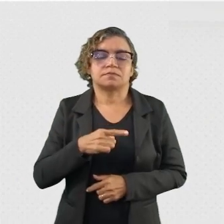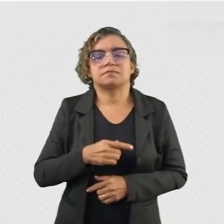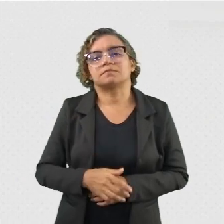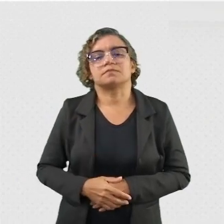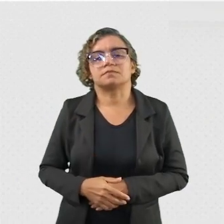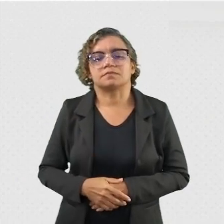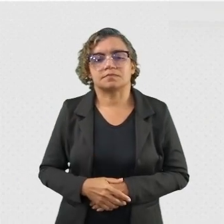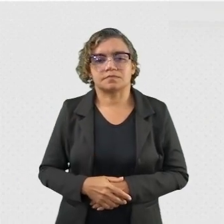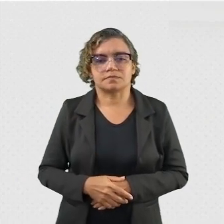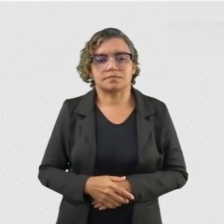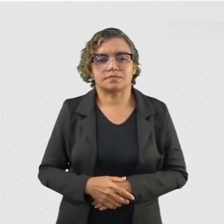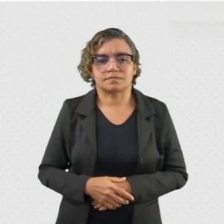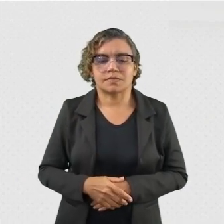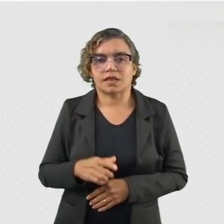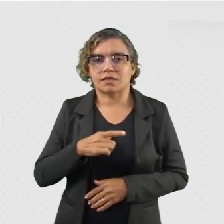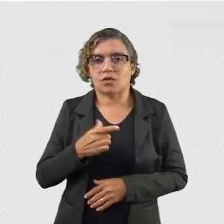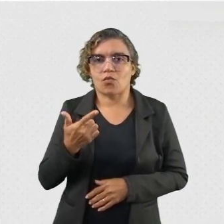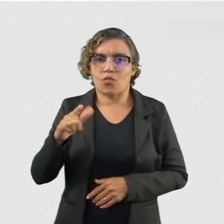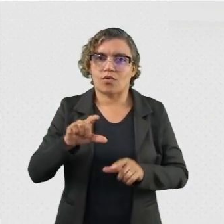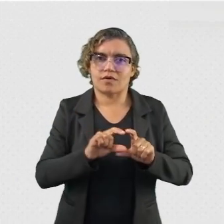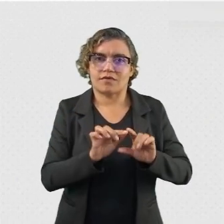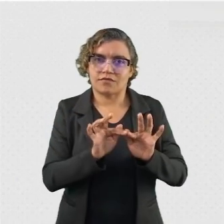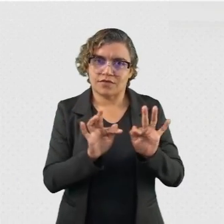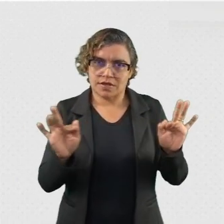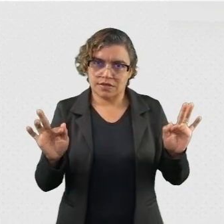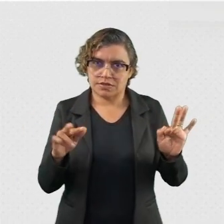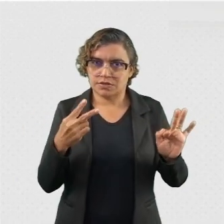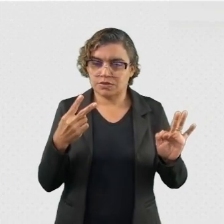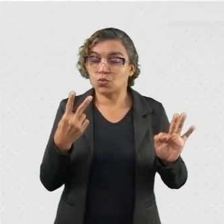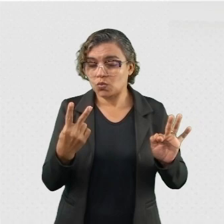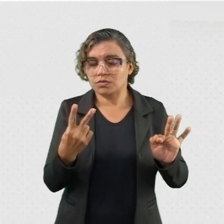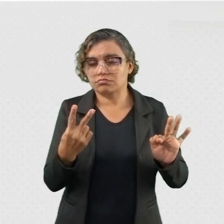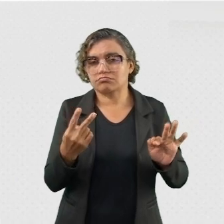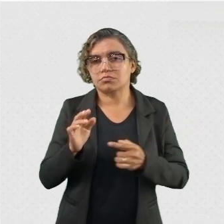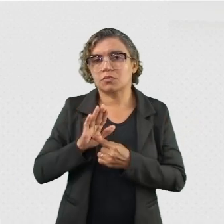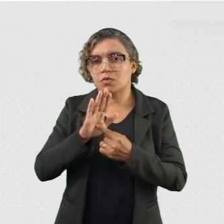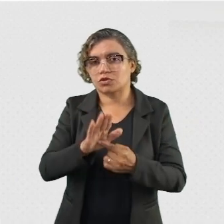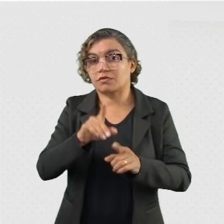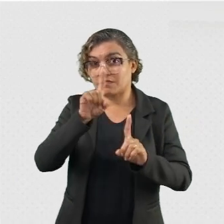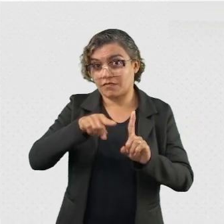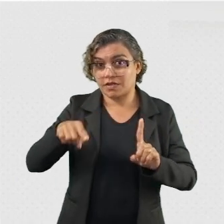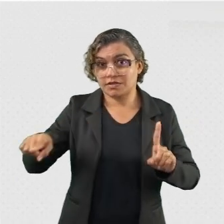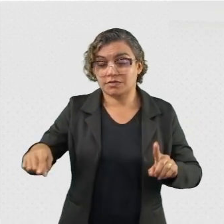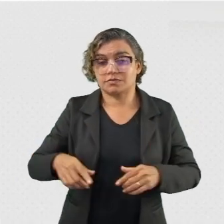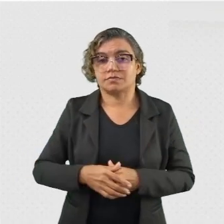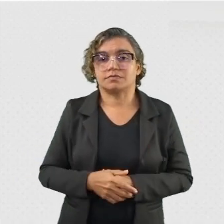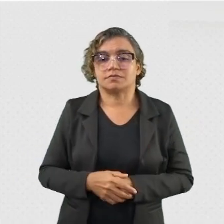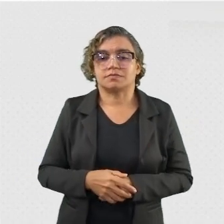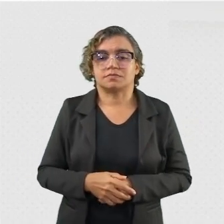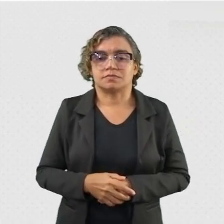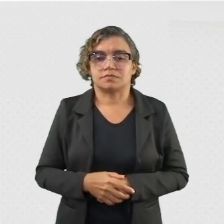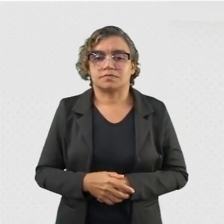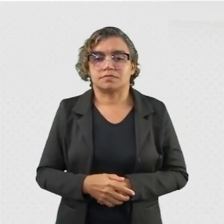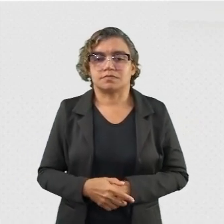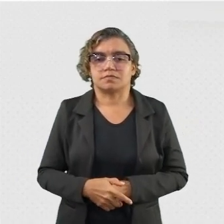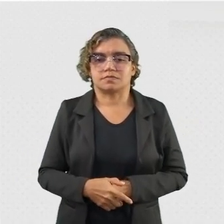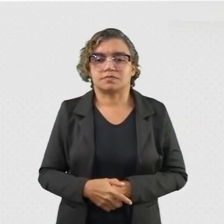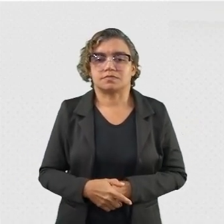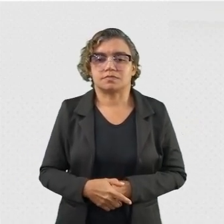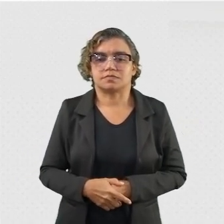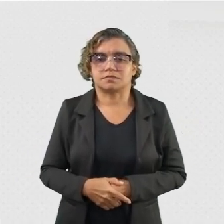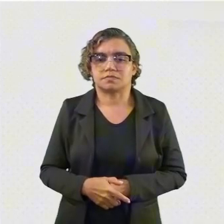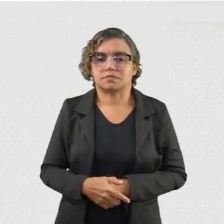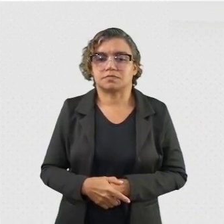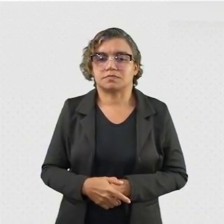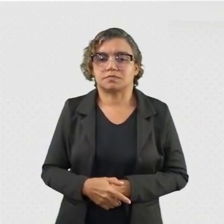aqui outra frase, duas frases, demonstrando essa variação. The theater was in the center of the